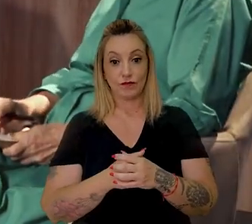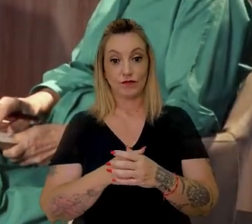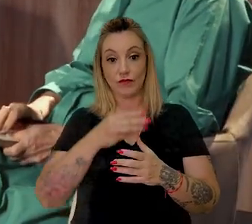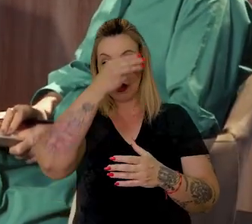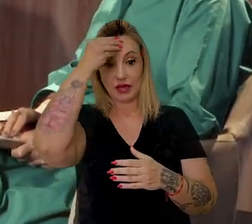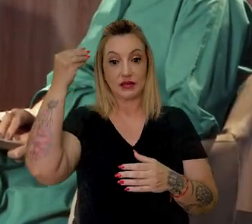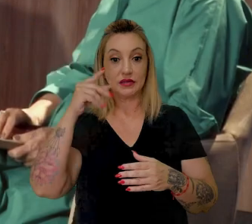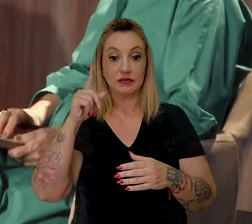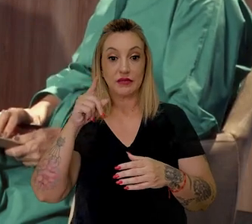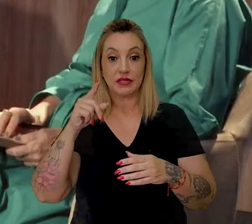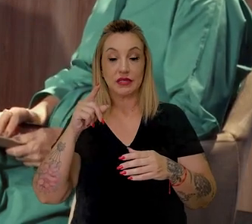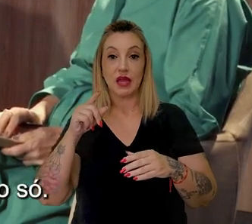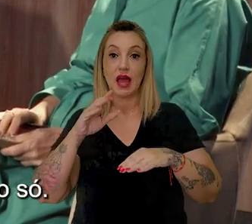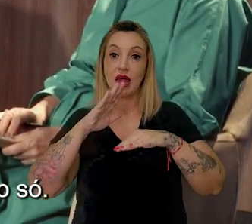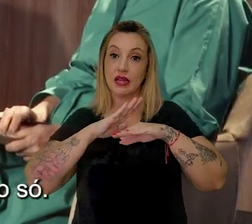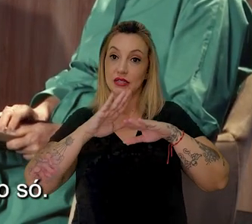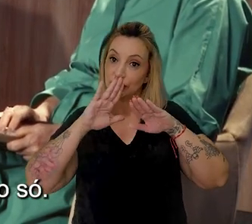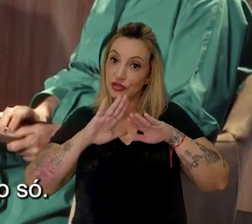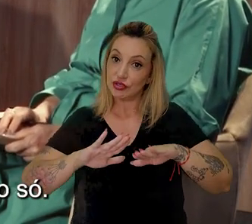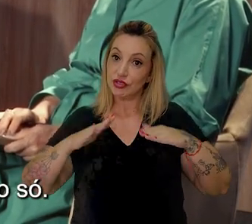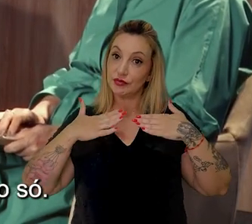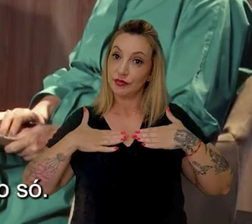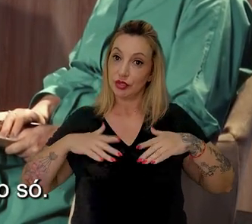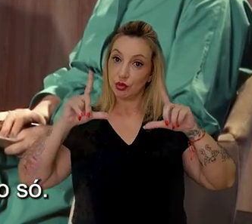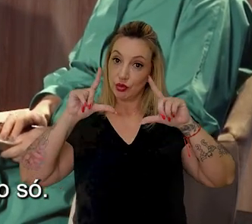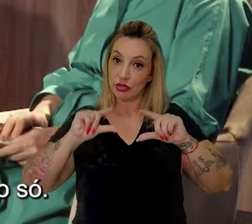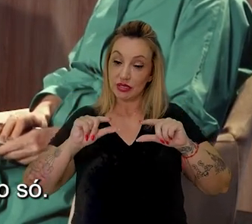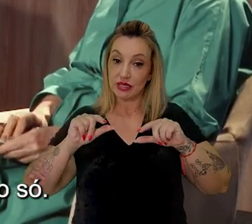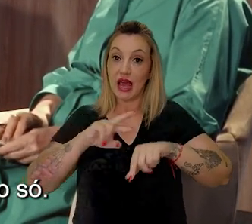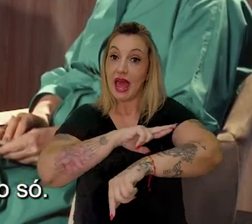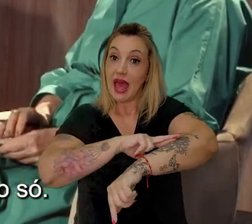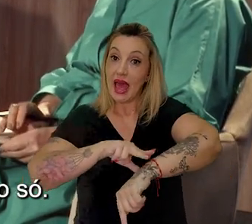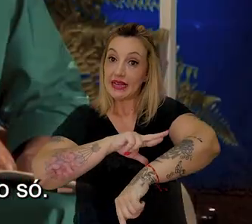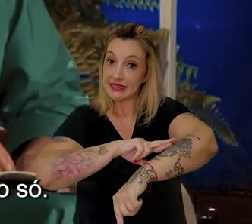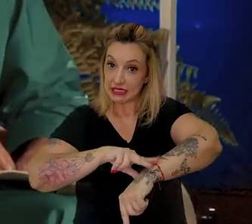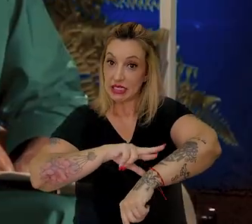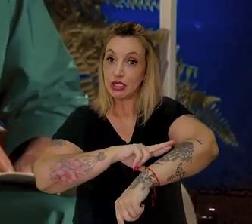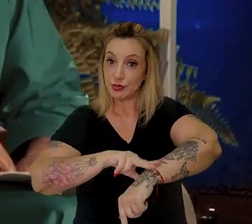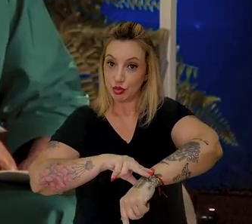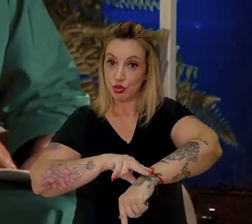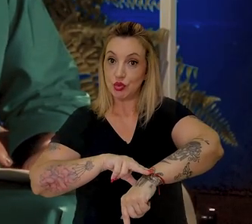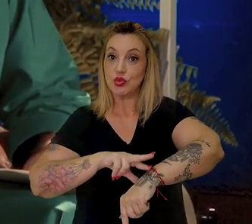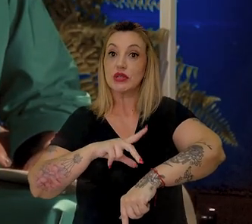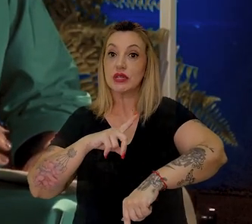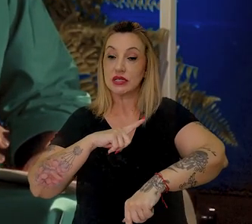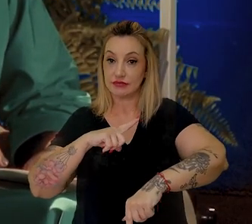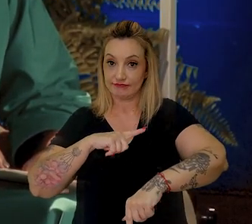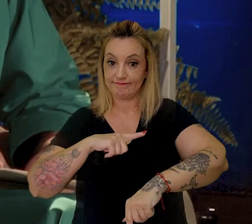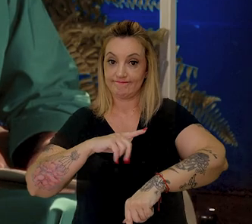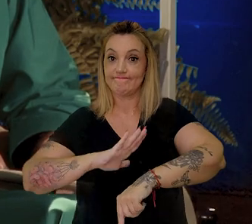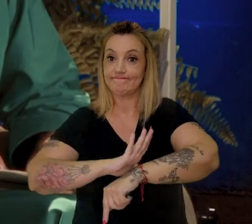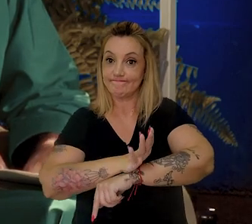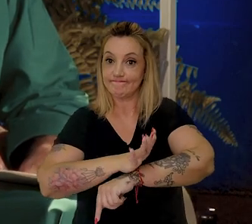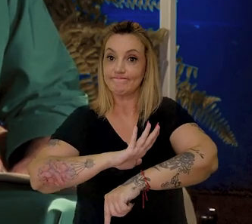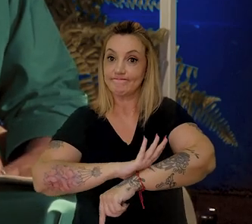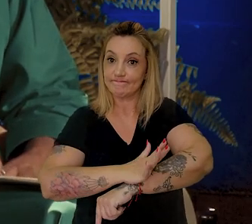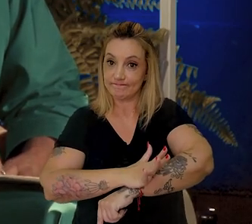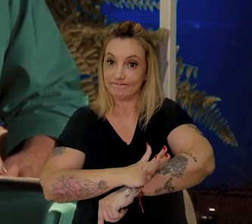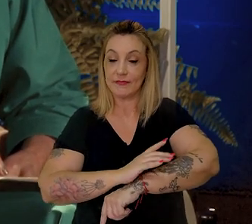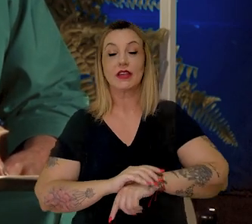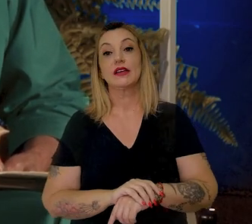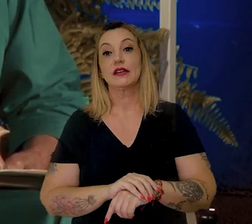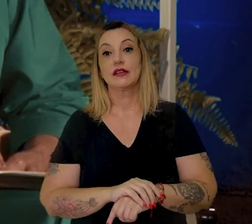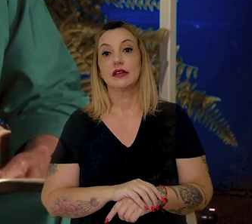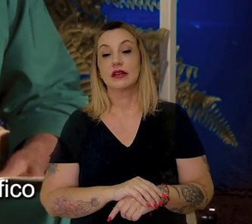mas também não é é amenizada né então esse racismo ele existe não só eh com relação